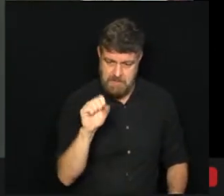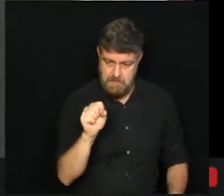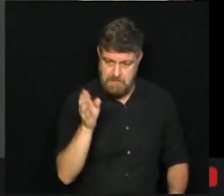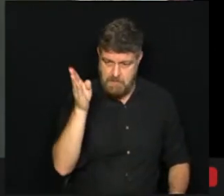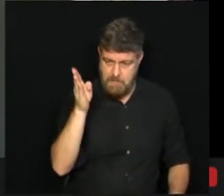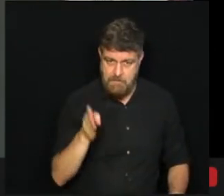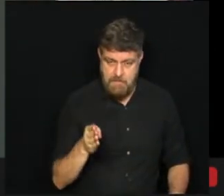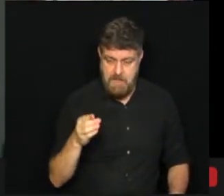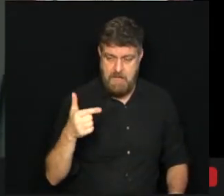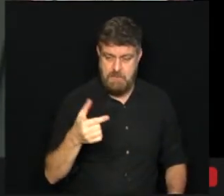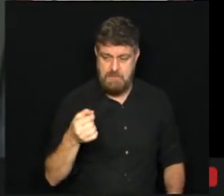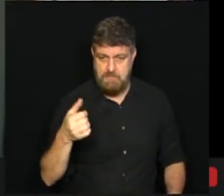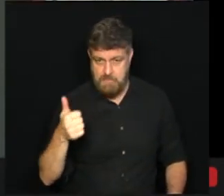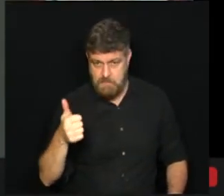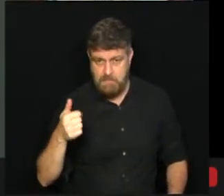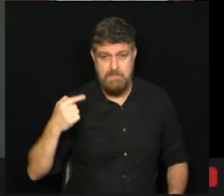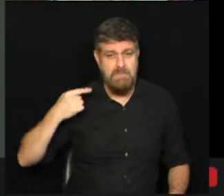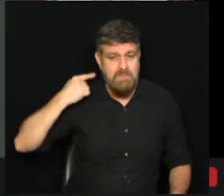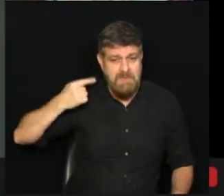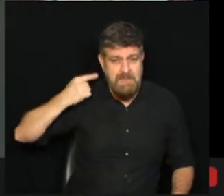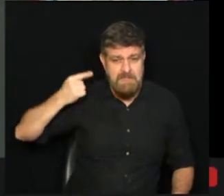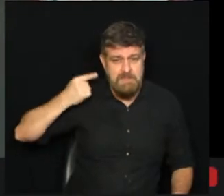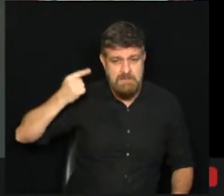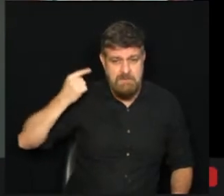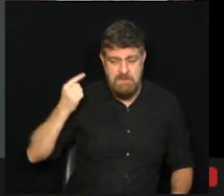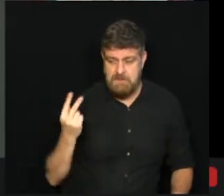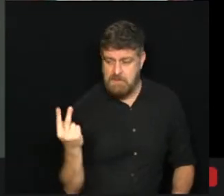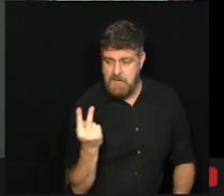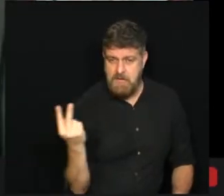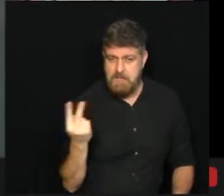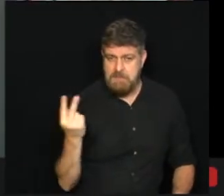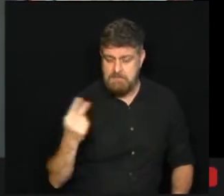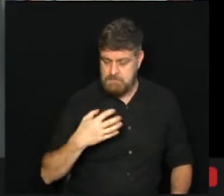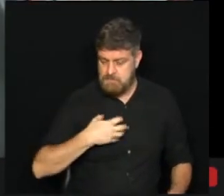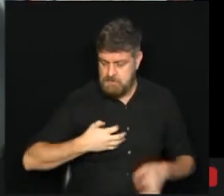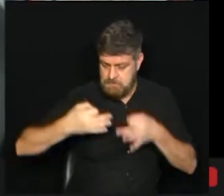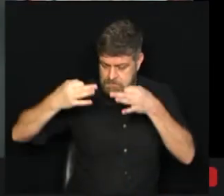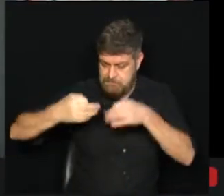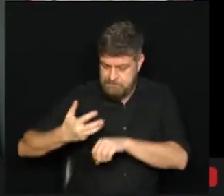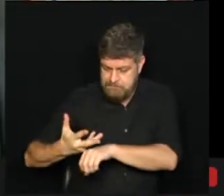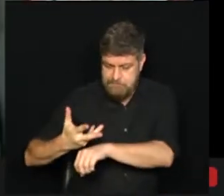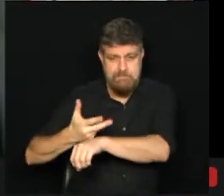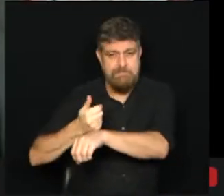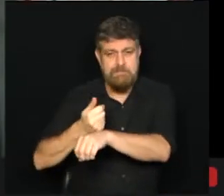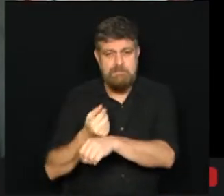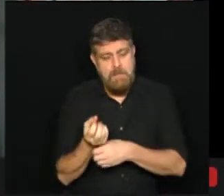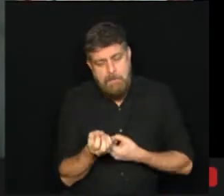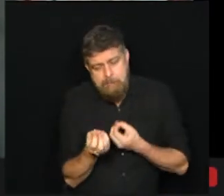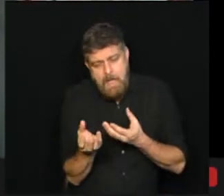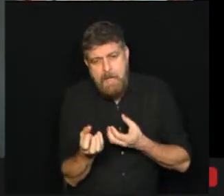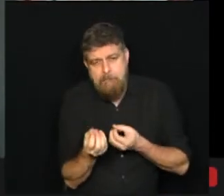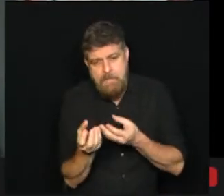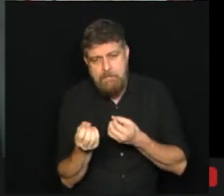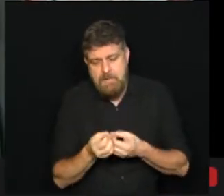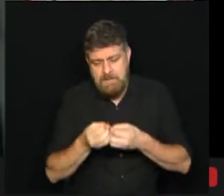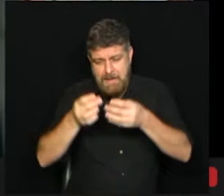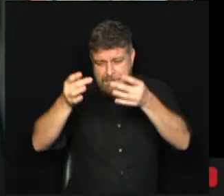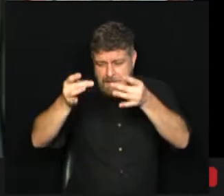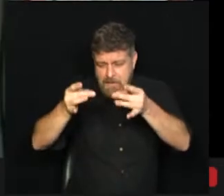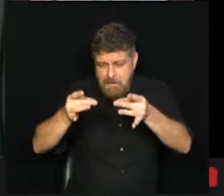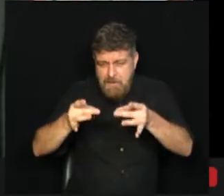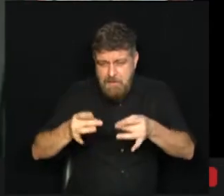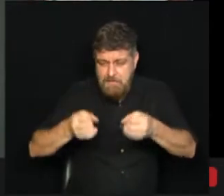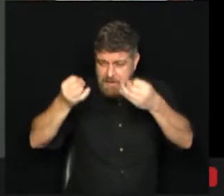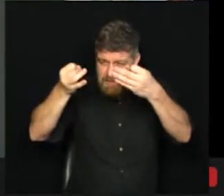acho que as advogadas, de forma com muita excelência, conseguiram avançar em todos os espaços, os